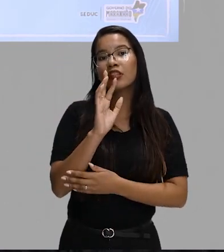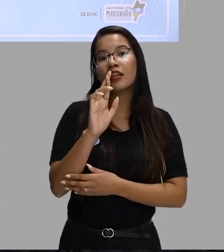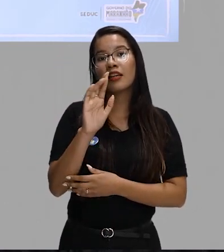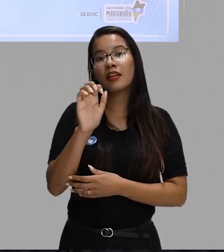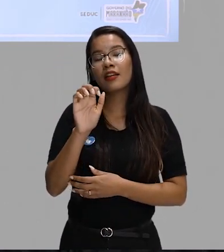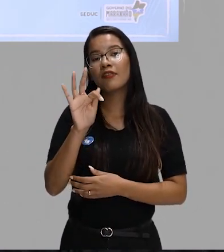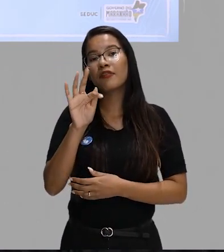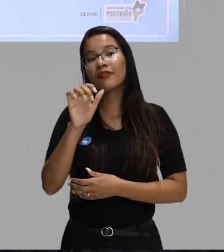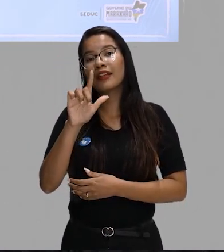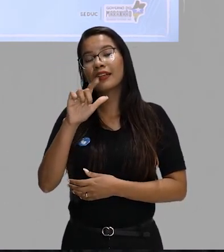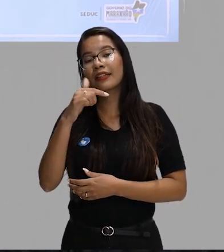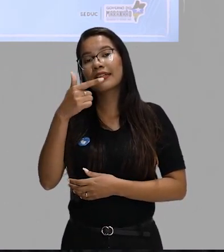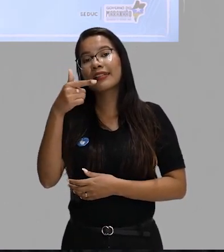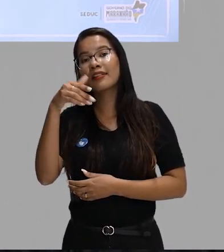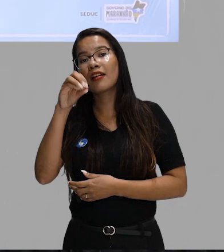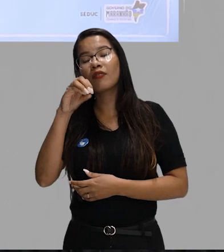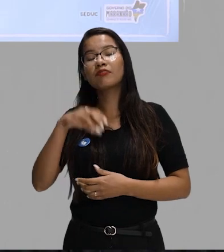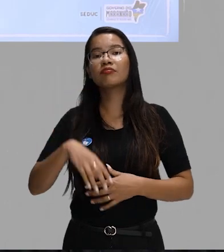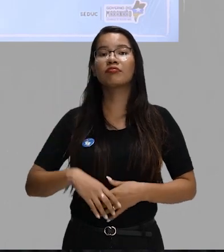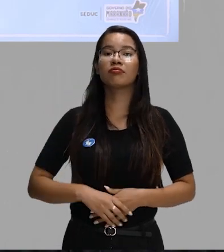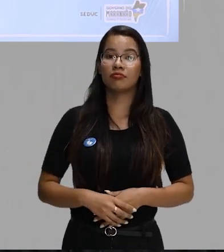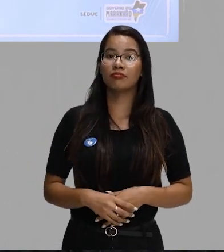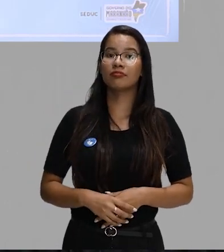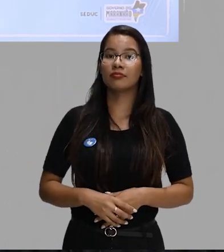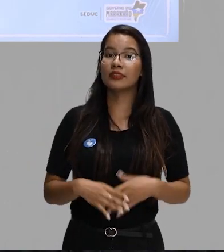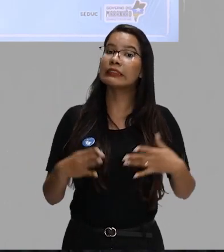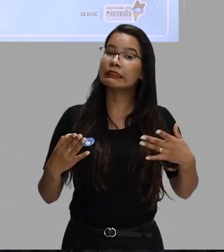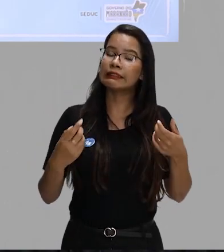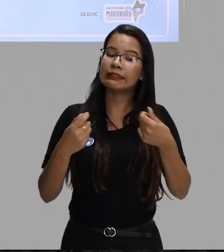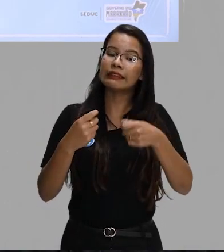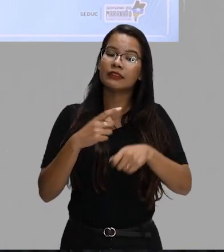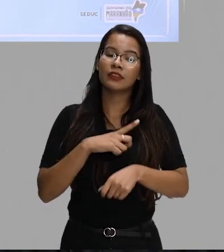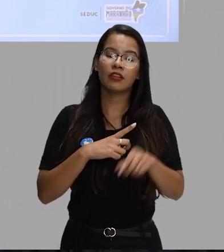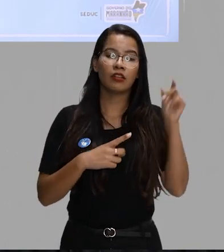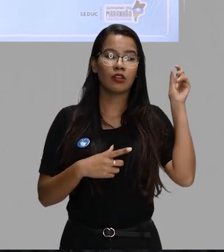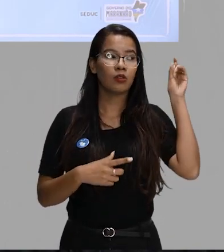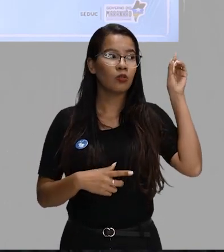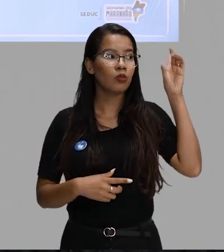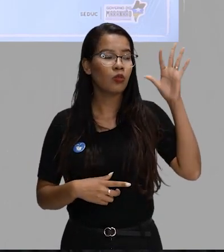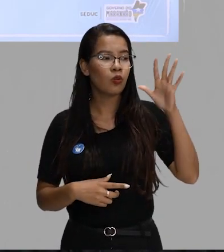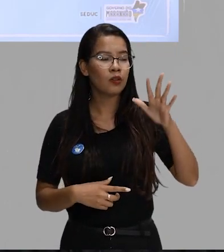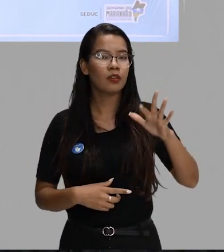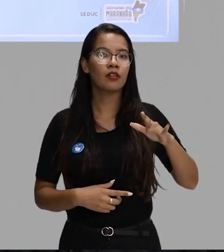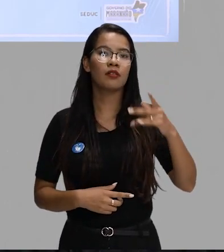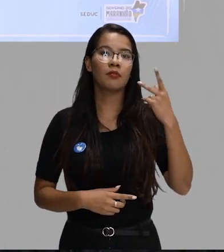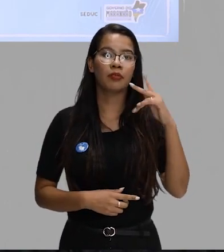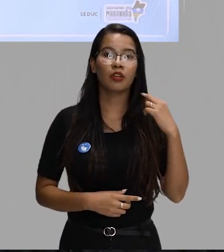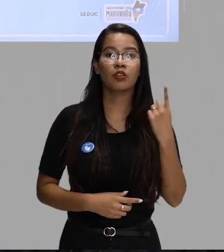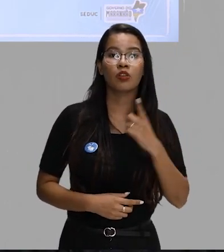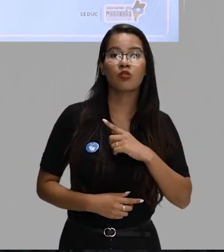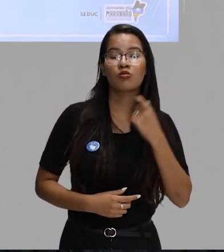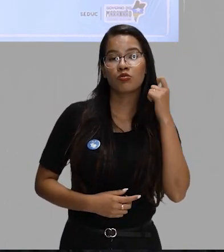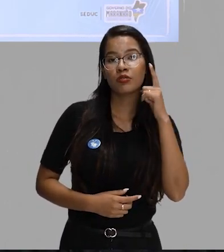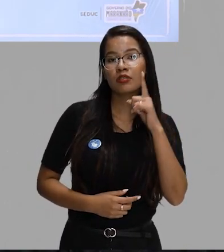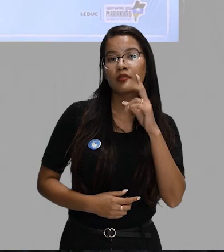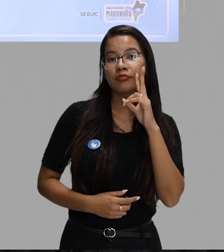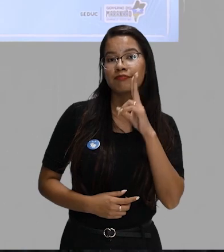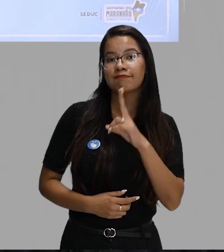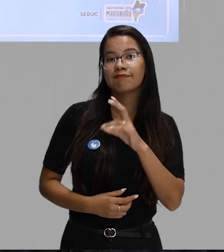reflexão, são oriundos de reflexão. Então tem que ter a luz incidente sobre esses materiais para que a gente consiga